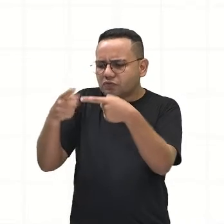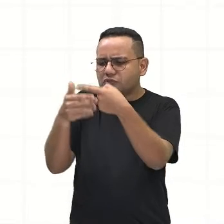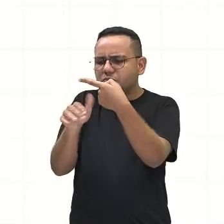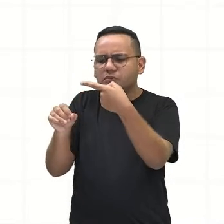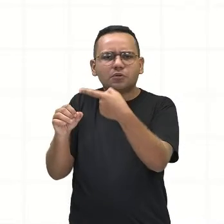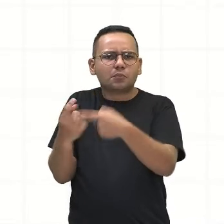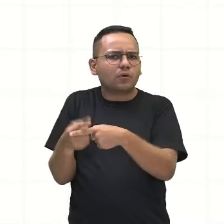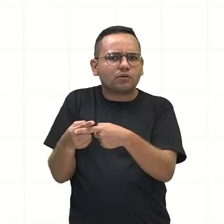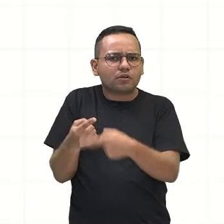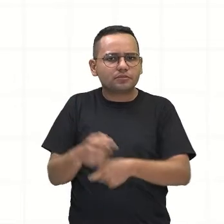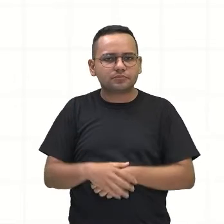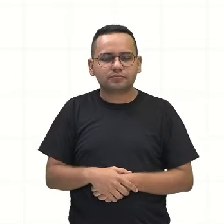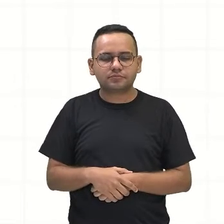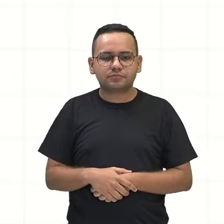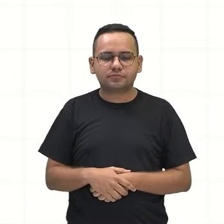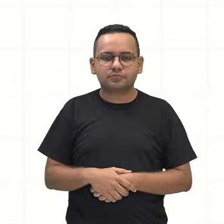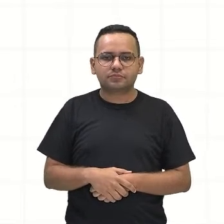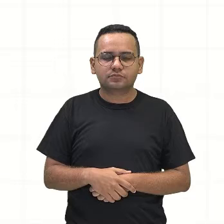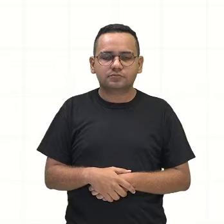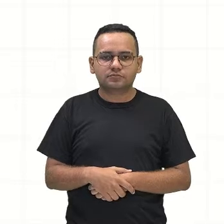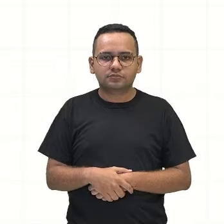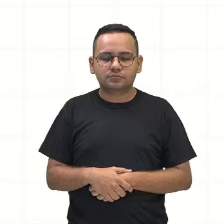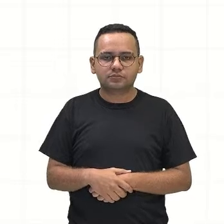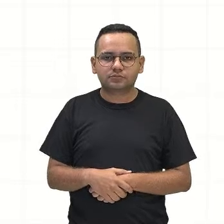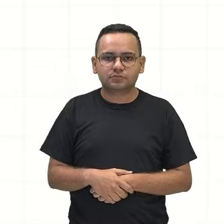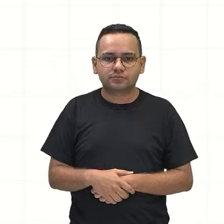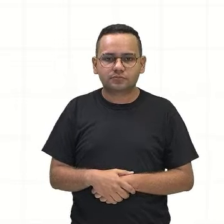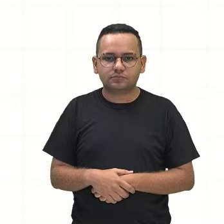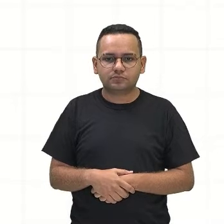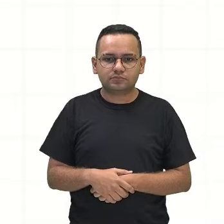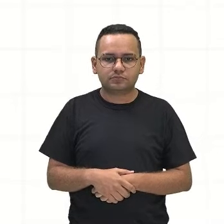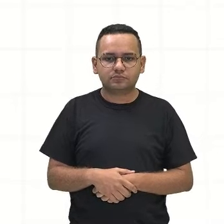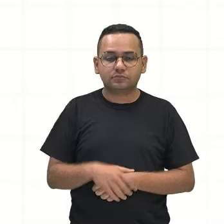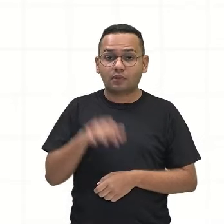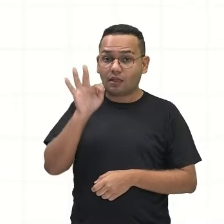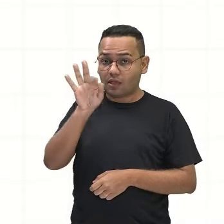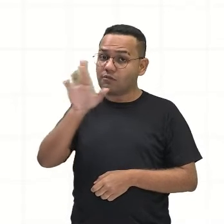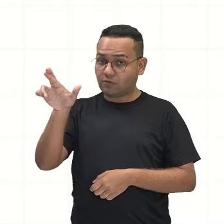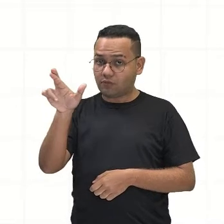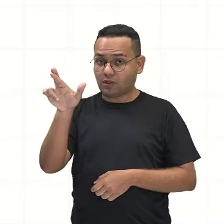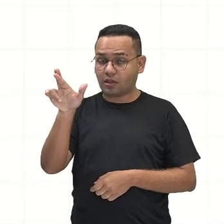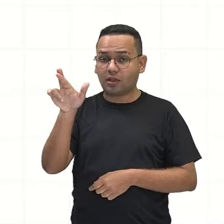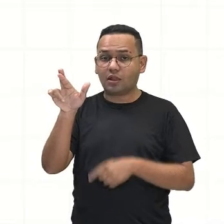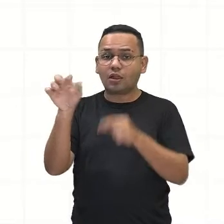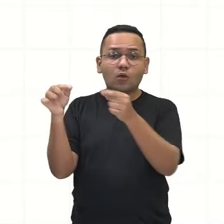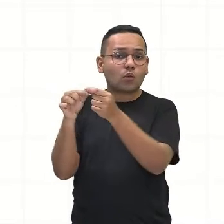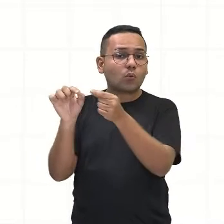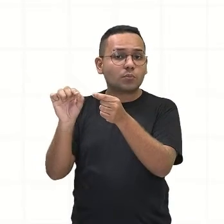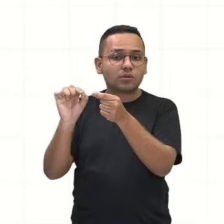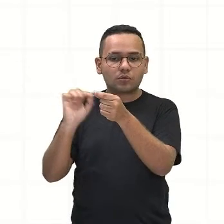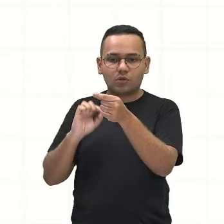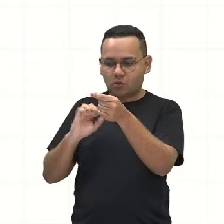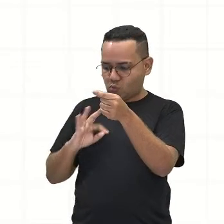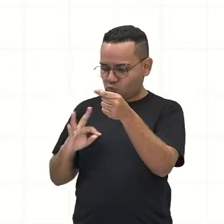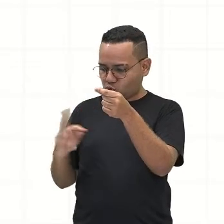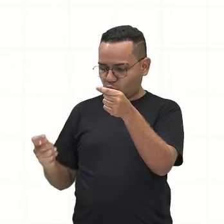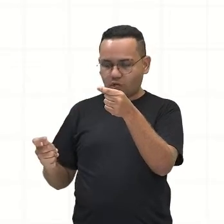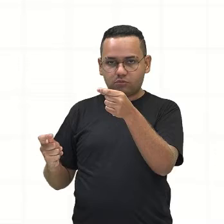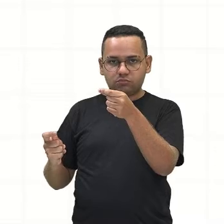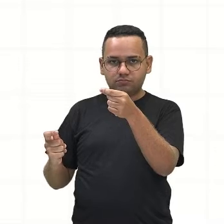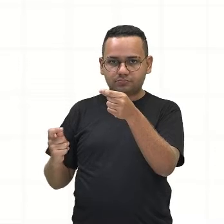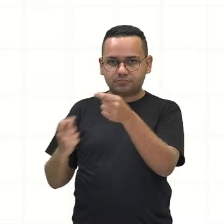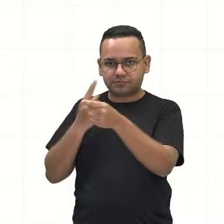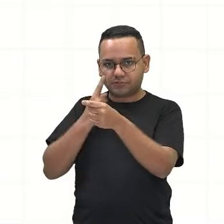Né? Porque o que a gente vai fazer? Ela é relativa, ela é em relação ao total. Tá?